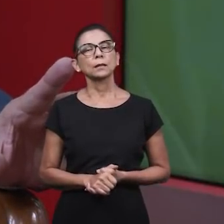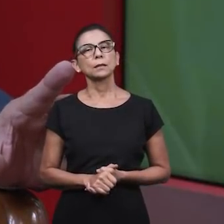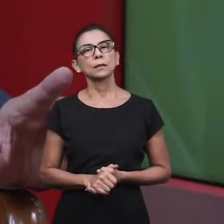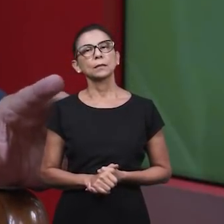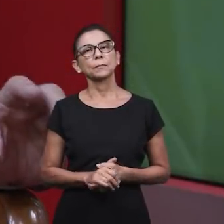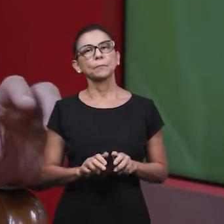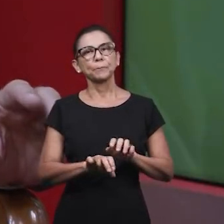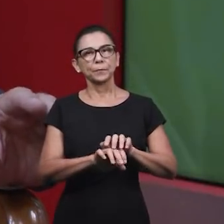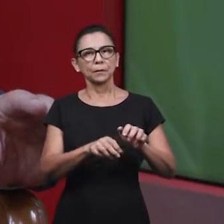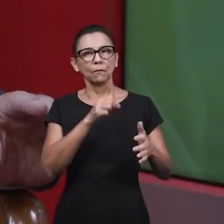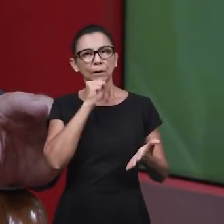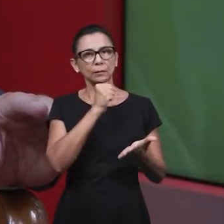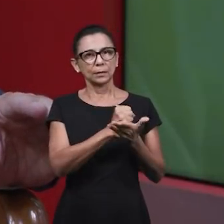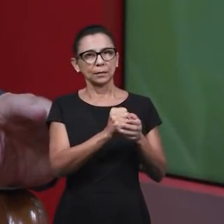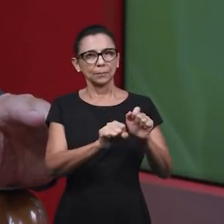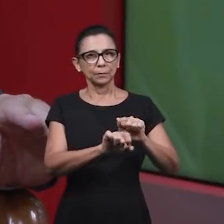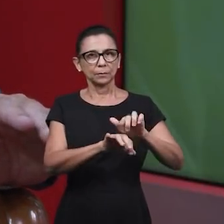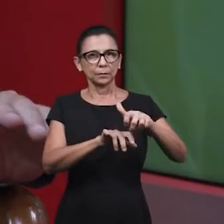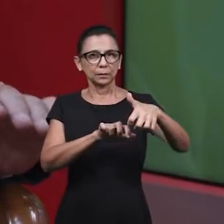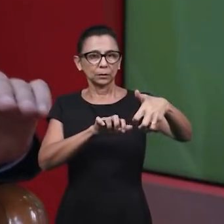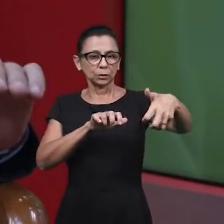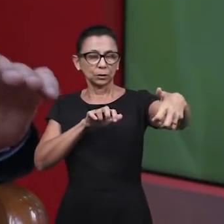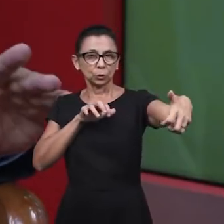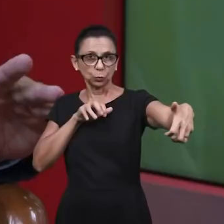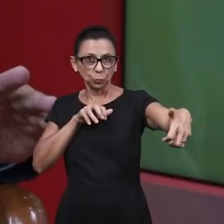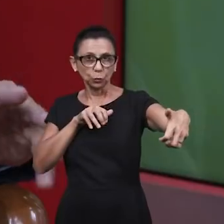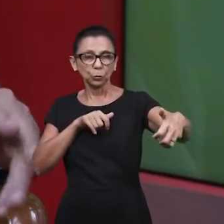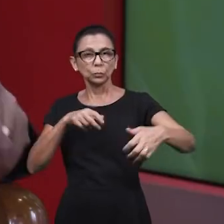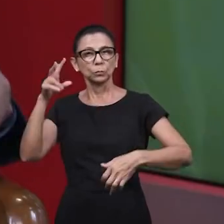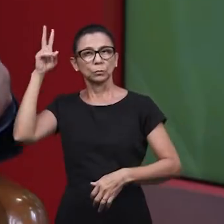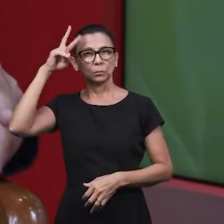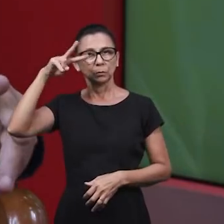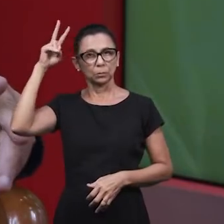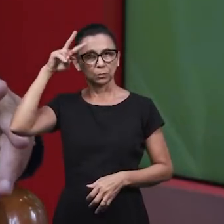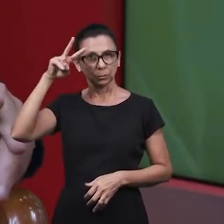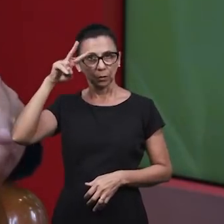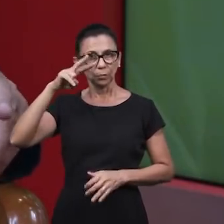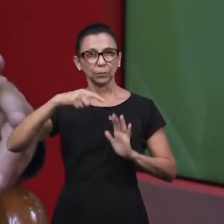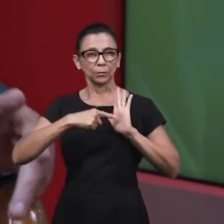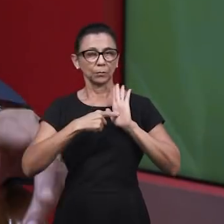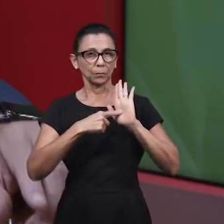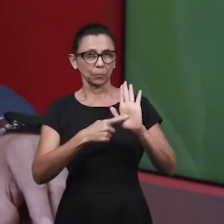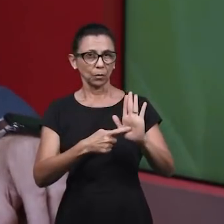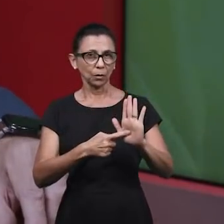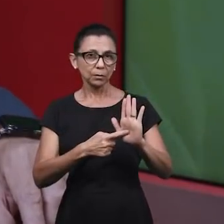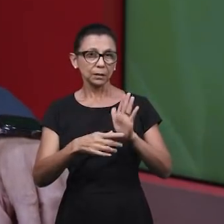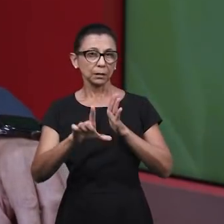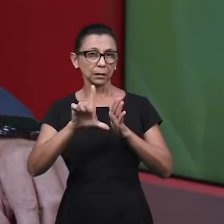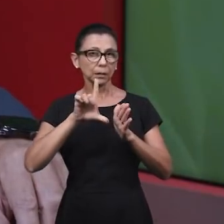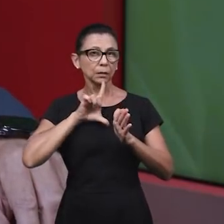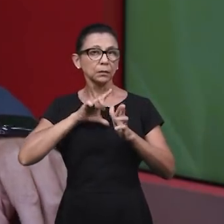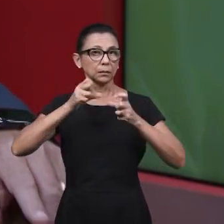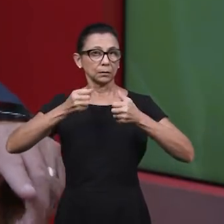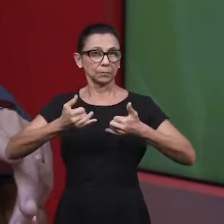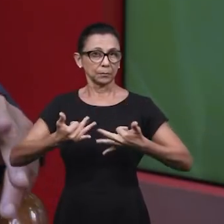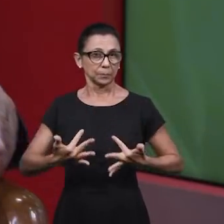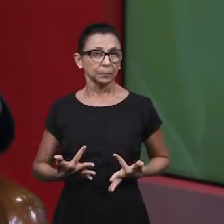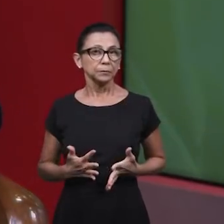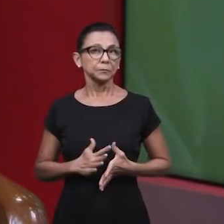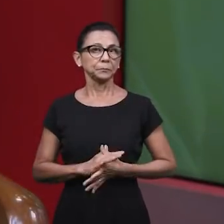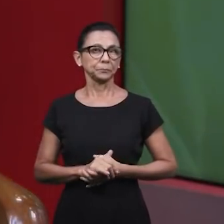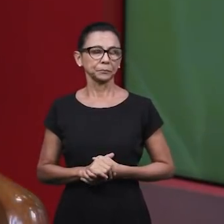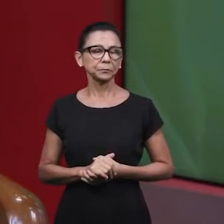Escrituras, no Velho Testamento, em tudo, como já frisamos, como já abordamos, e vamos ser